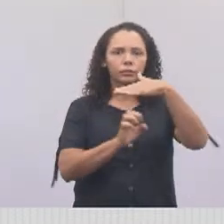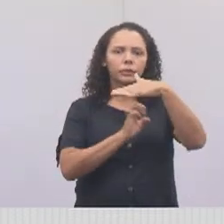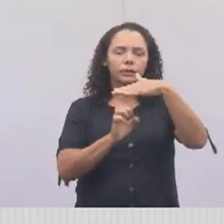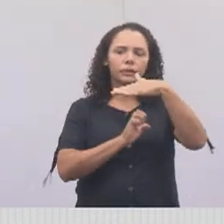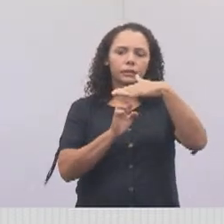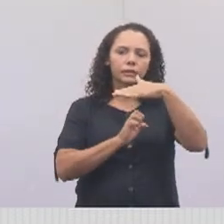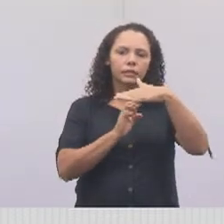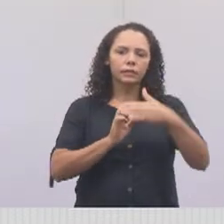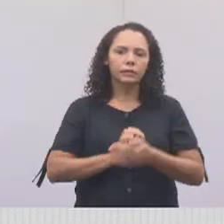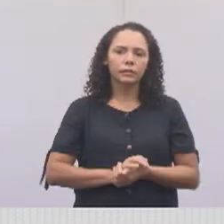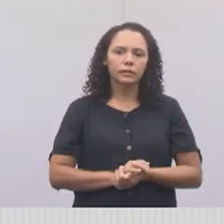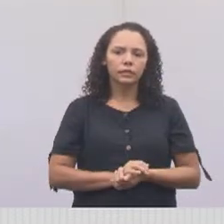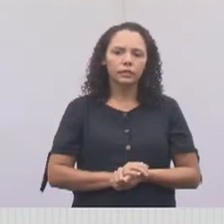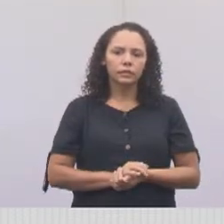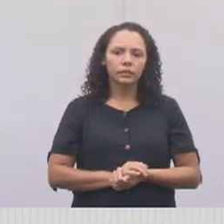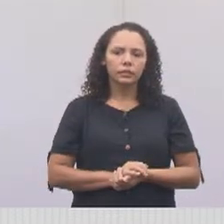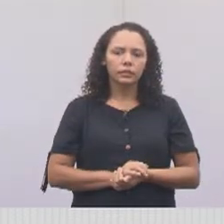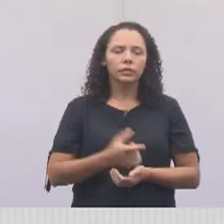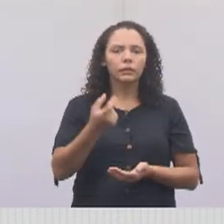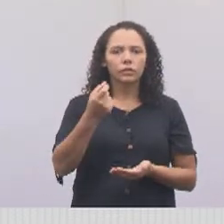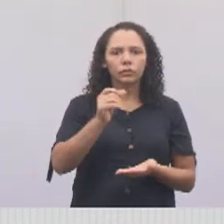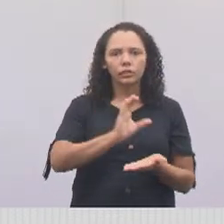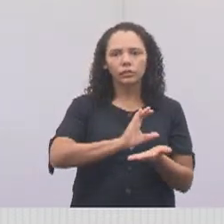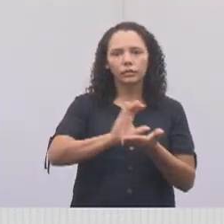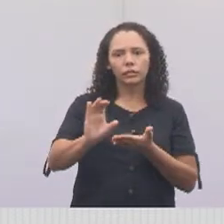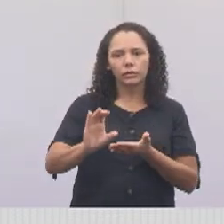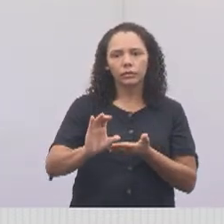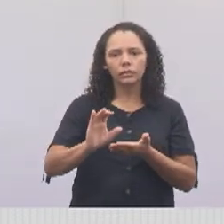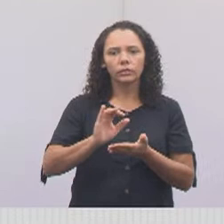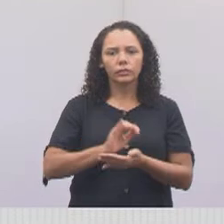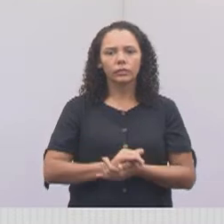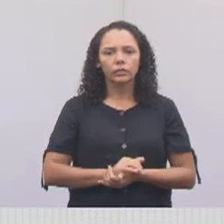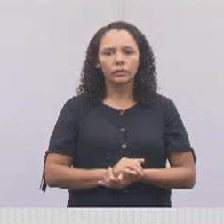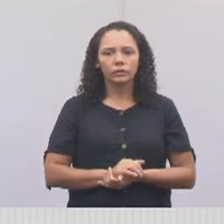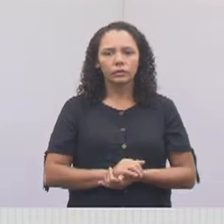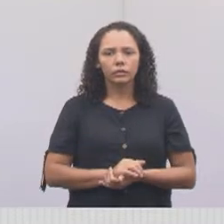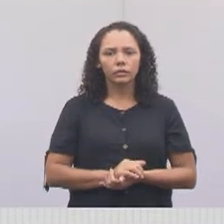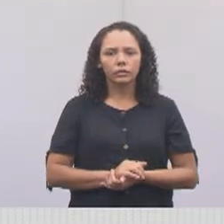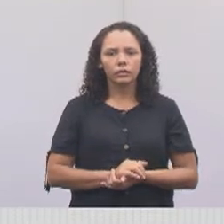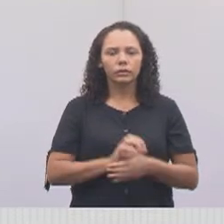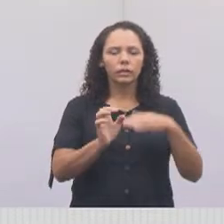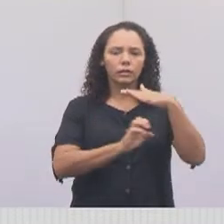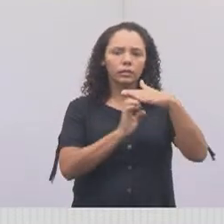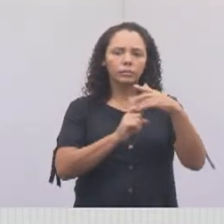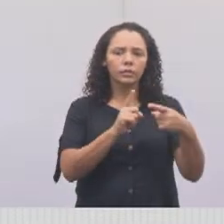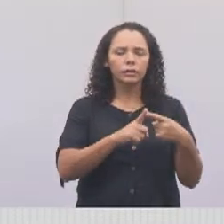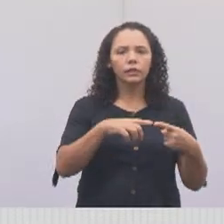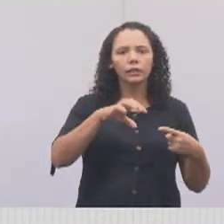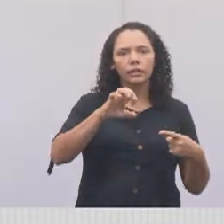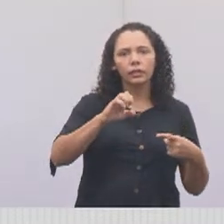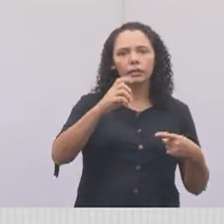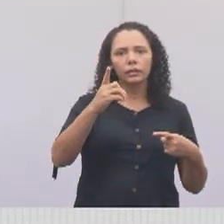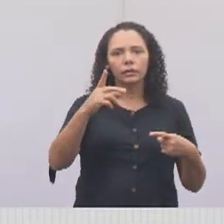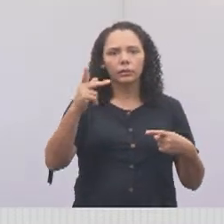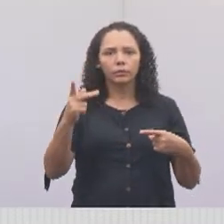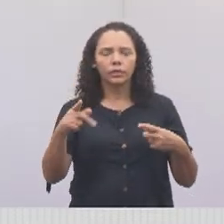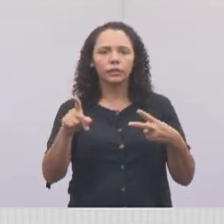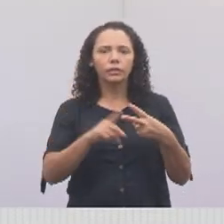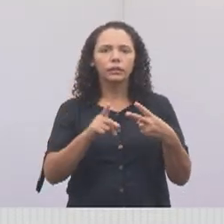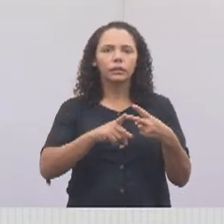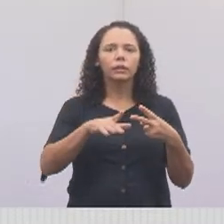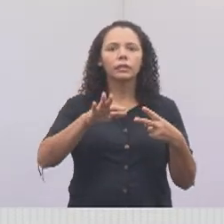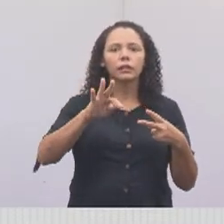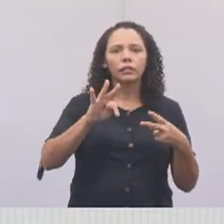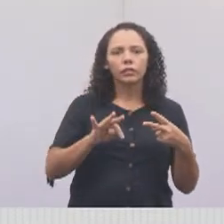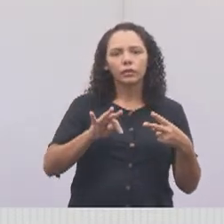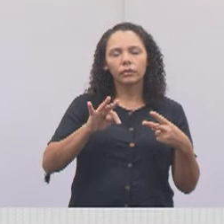que encaminham recursos para o Conselho através do fundo, que são as empresas EDP e também a